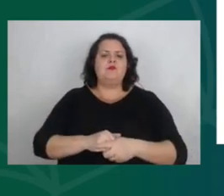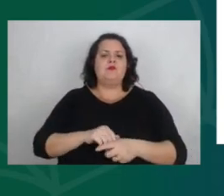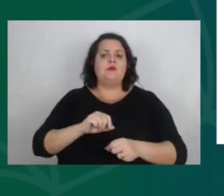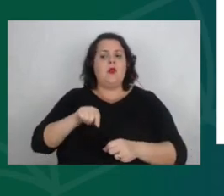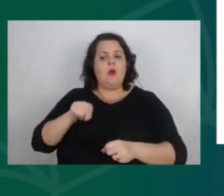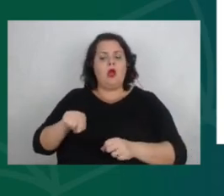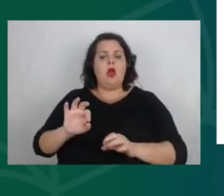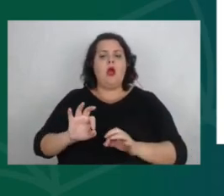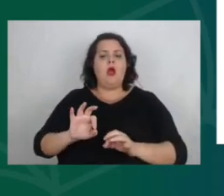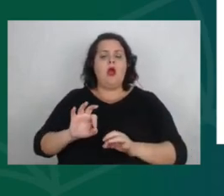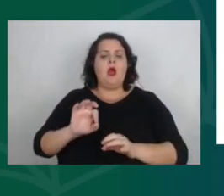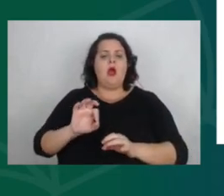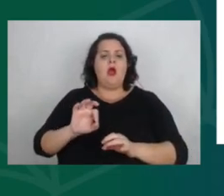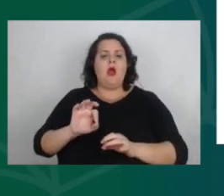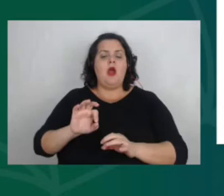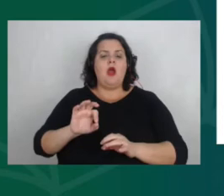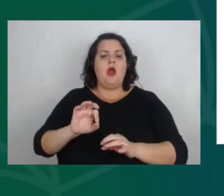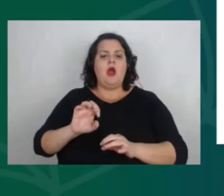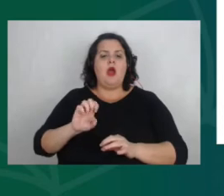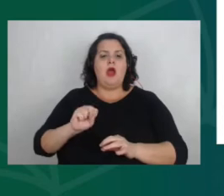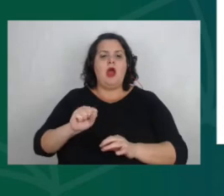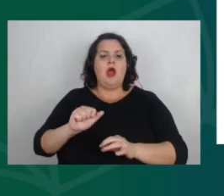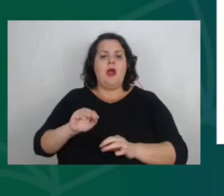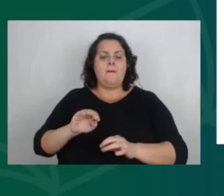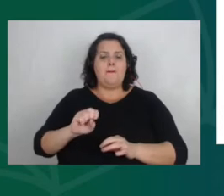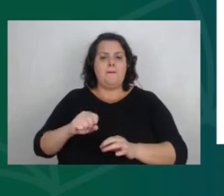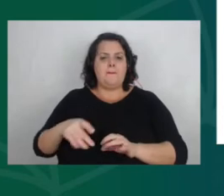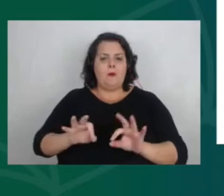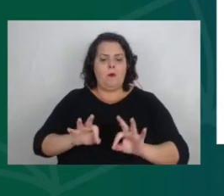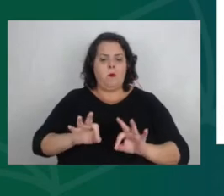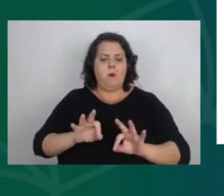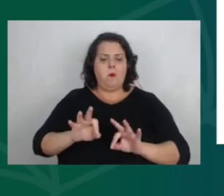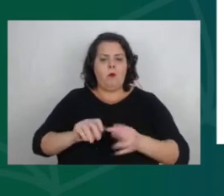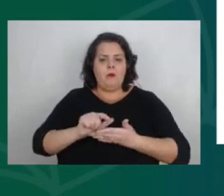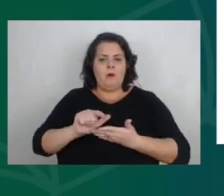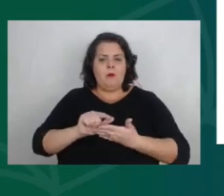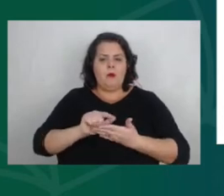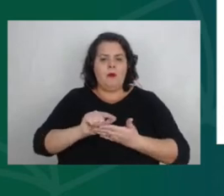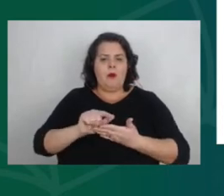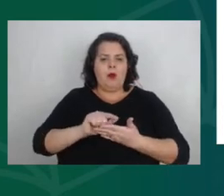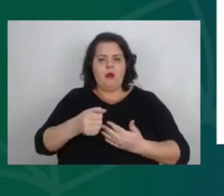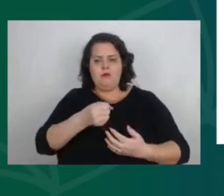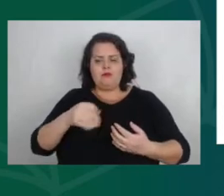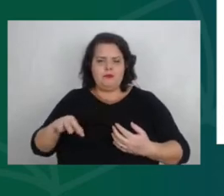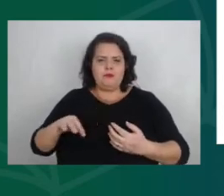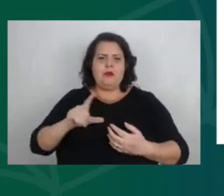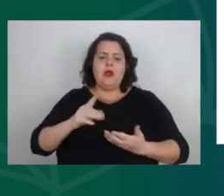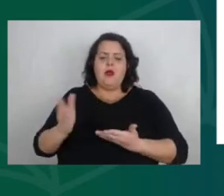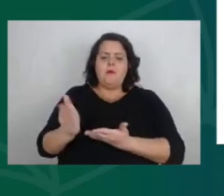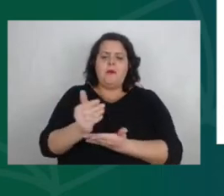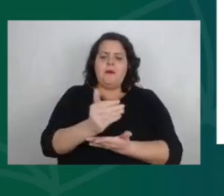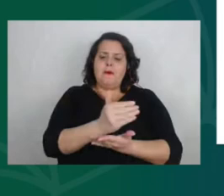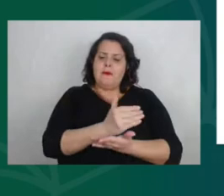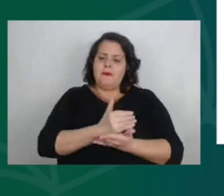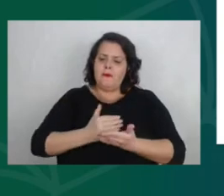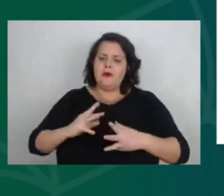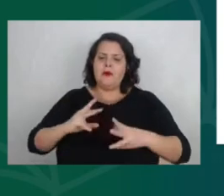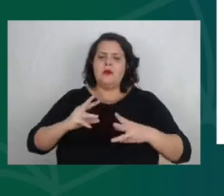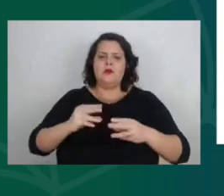pré-tratamento e faz o seu lançamento aqui no emissário marinho. Nós coletamos esse material foi disponibilizado pela